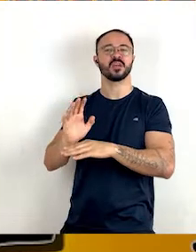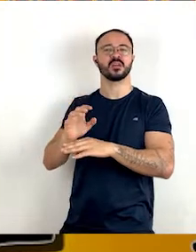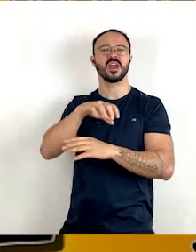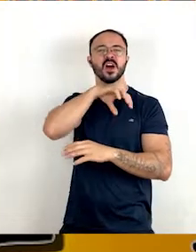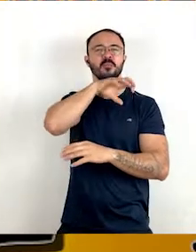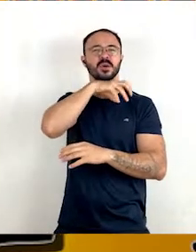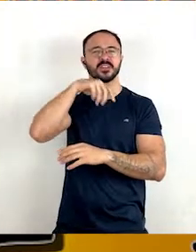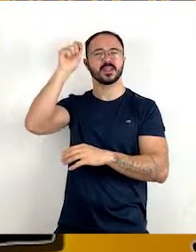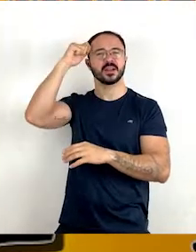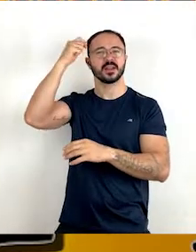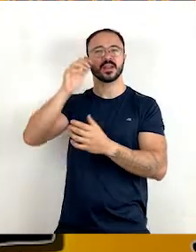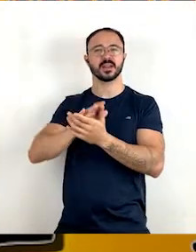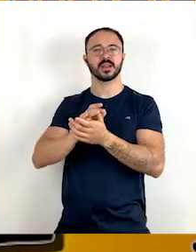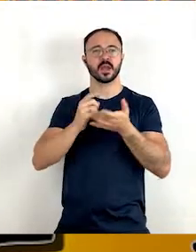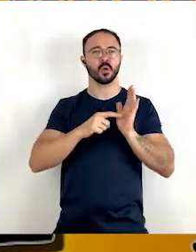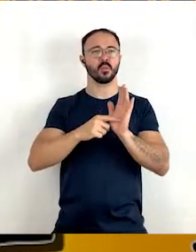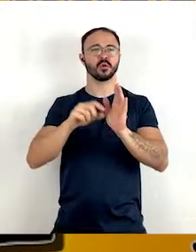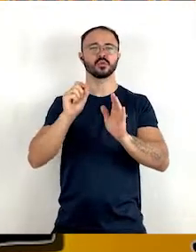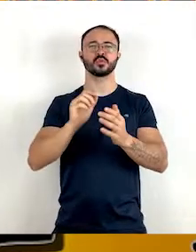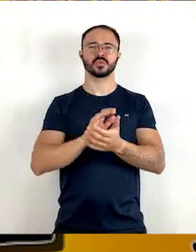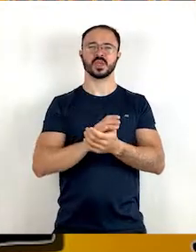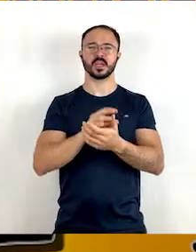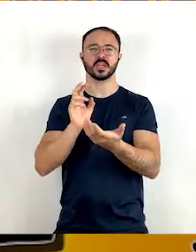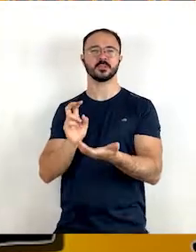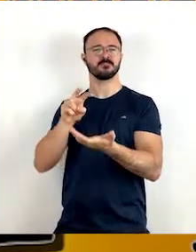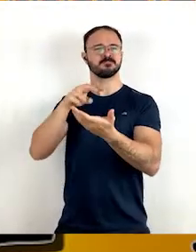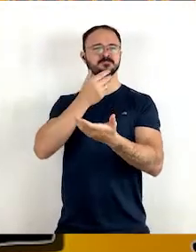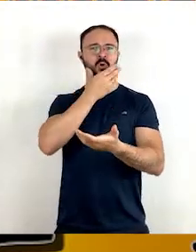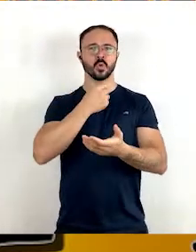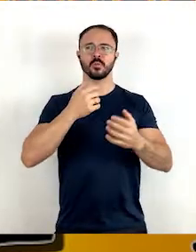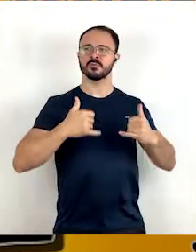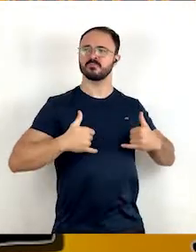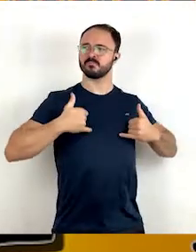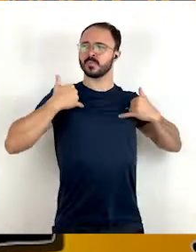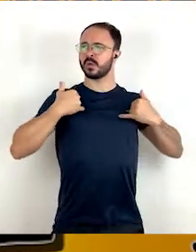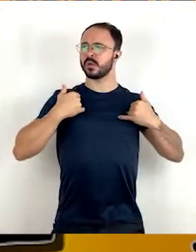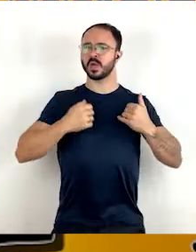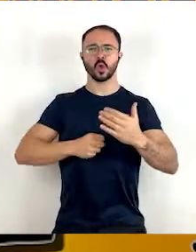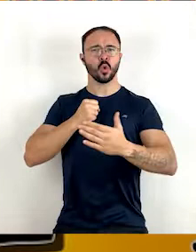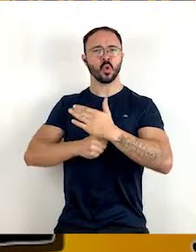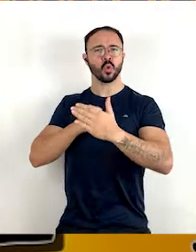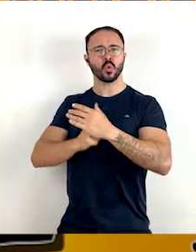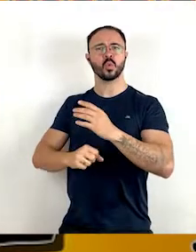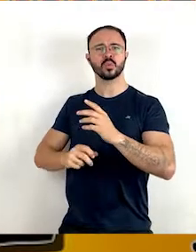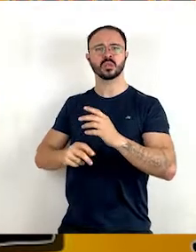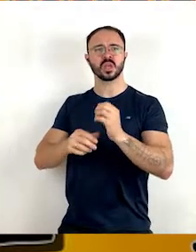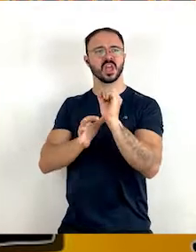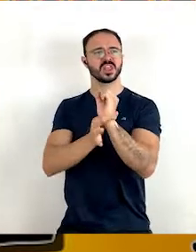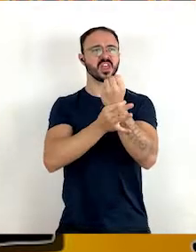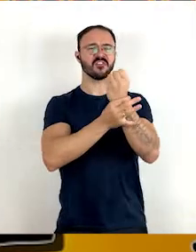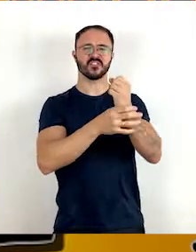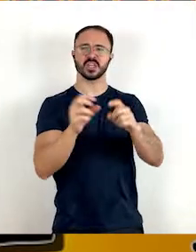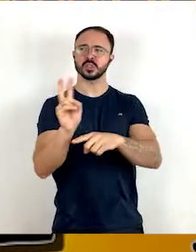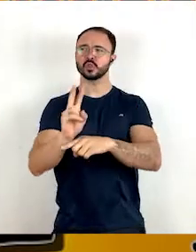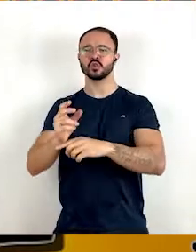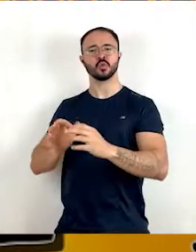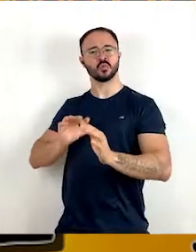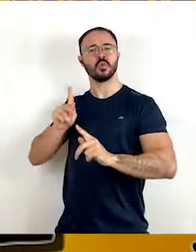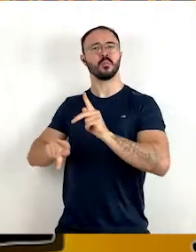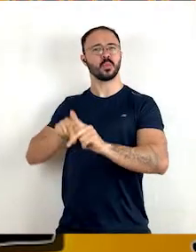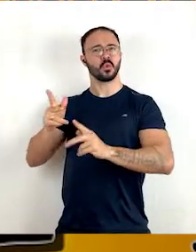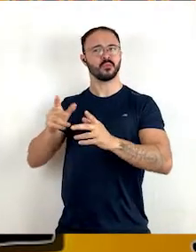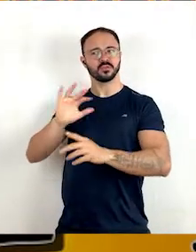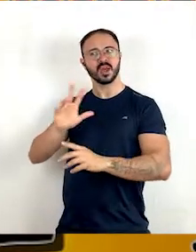Negra, que traz um herói negro, né, que luta pelo seu povo, que traz essa identidade, essa